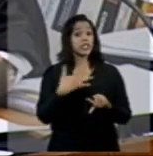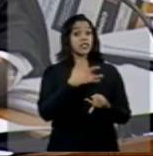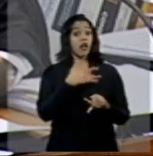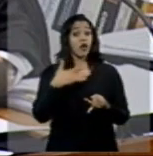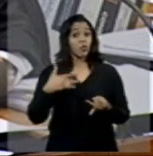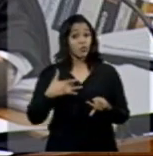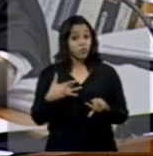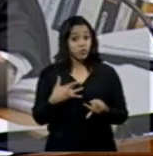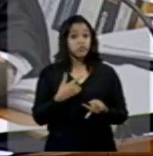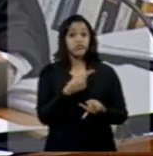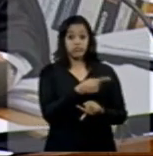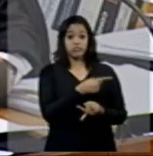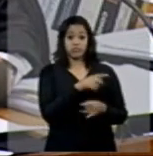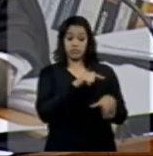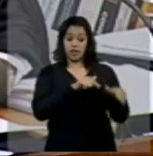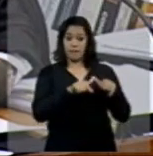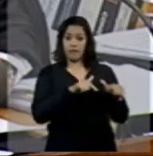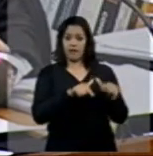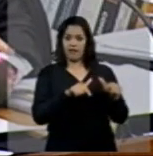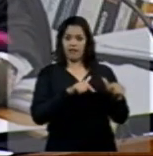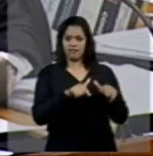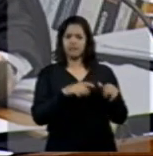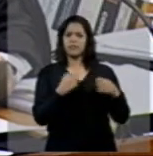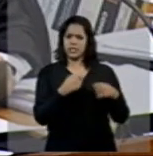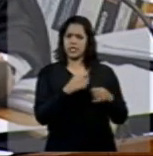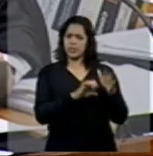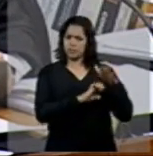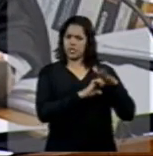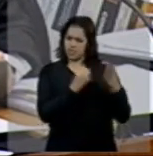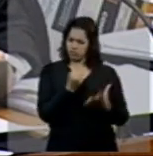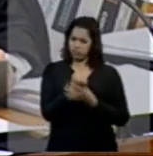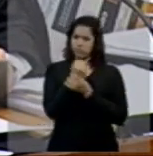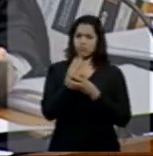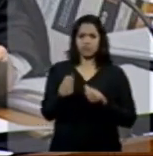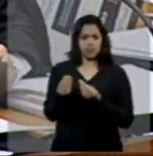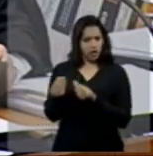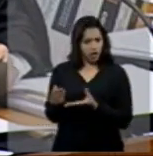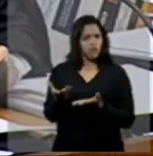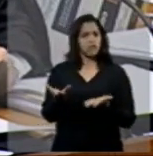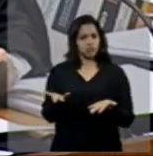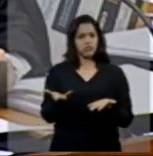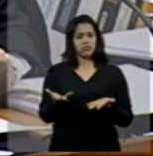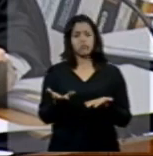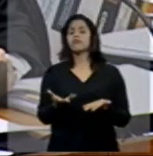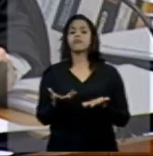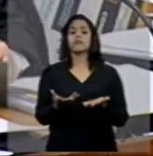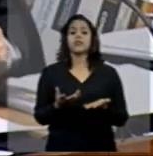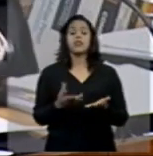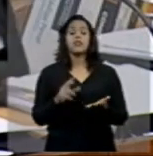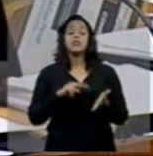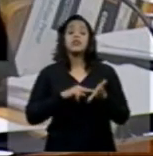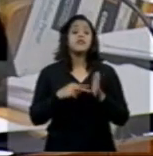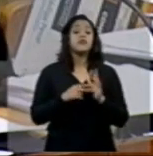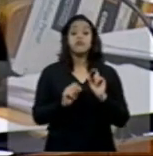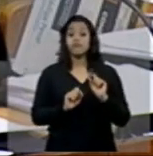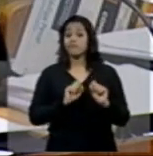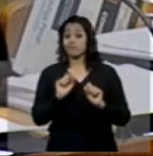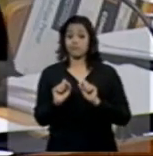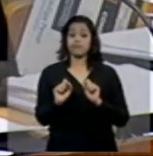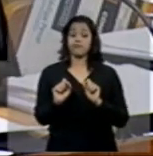salubridade no emprego deve ser garantida pela empresa tomadora dos serviços, ou seja,